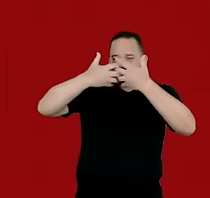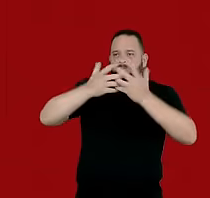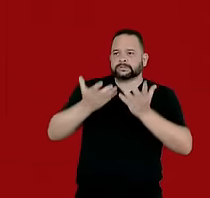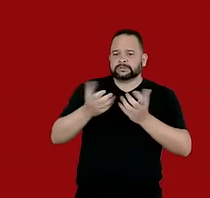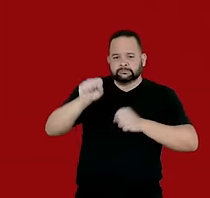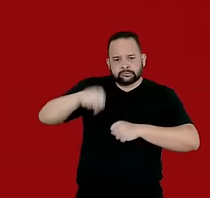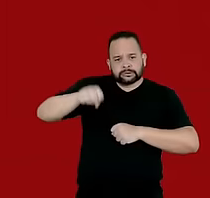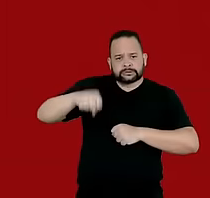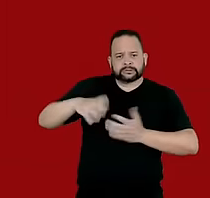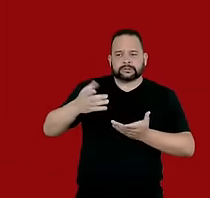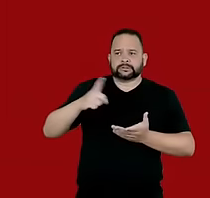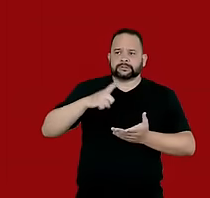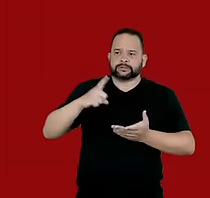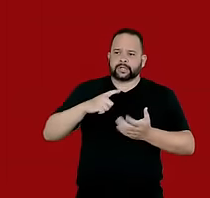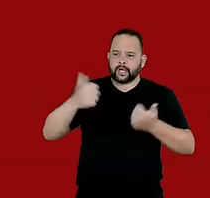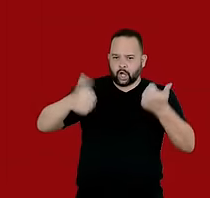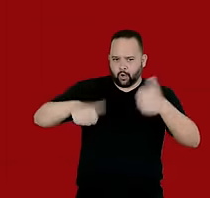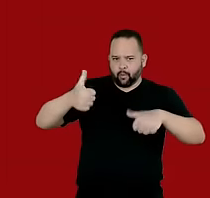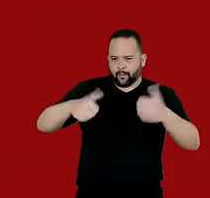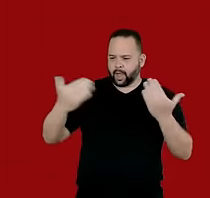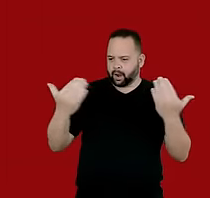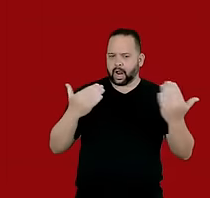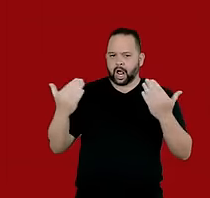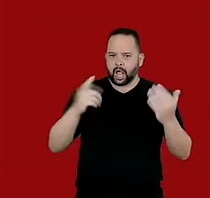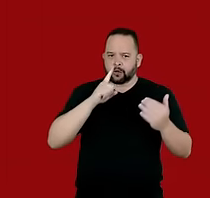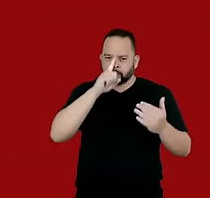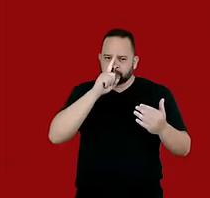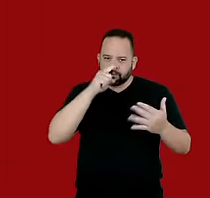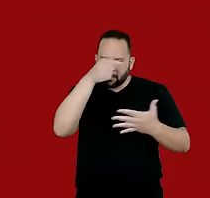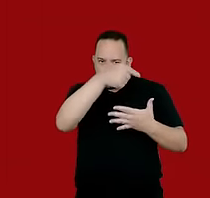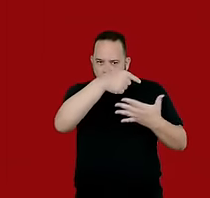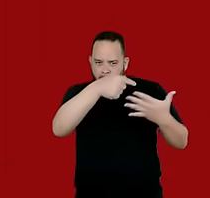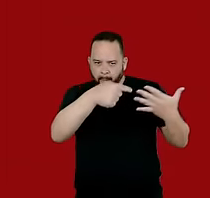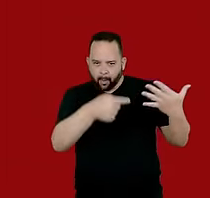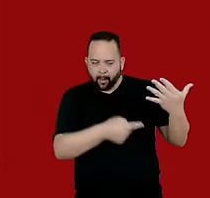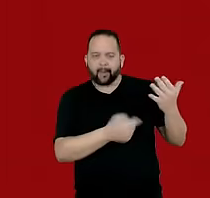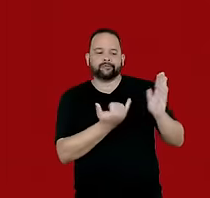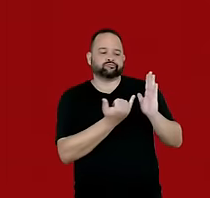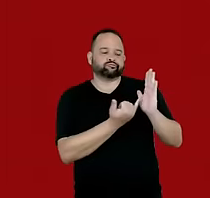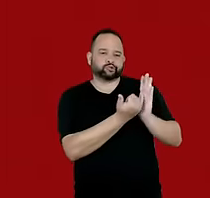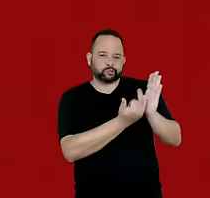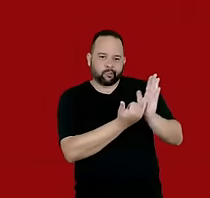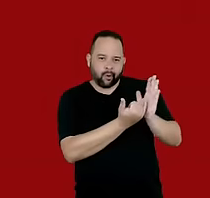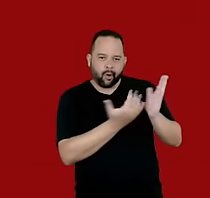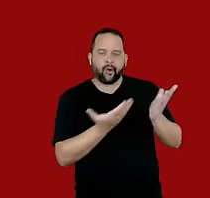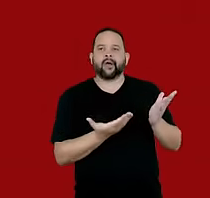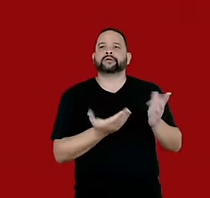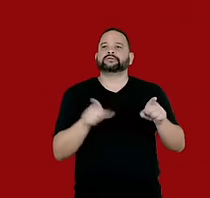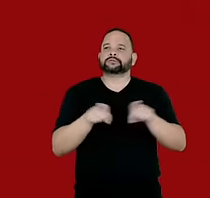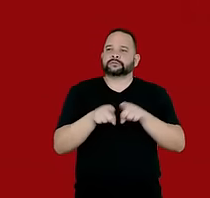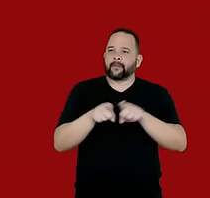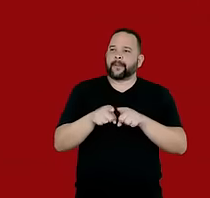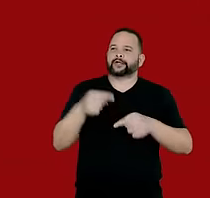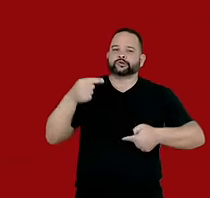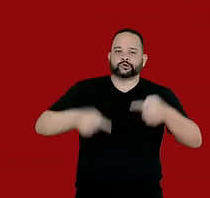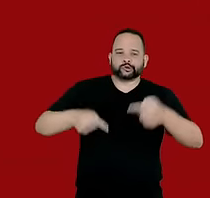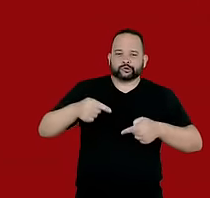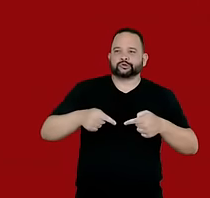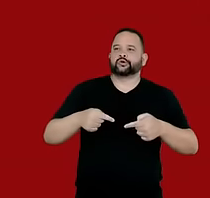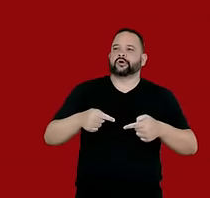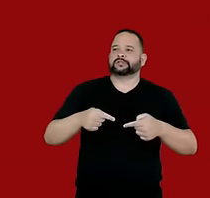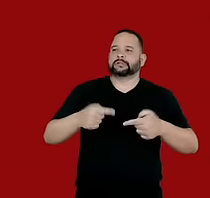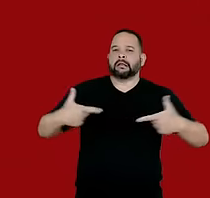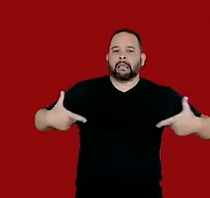os aspectos asos de risco que são os riscos fiscais que a gente tá falando esses riscos geopolíticos discussões importantes guerras importantes